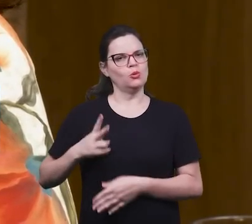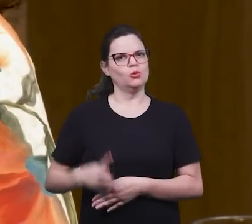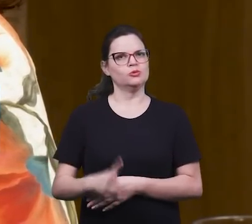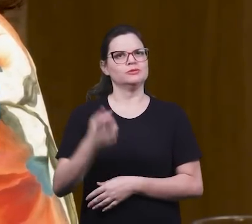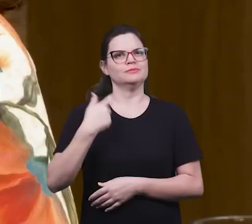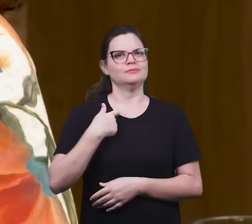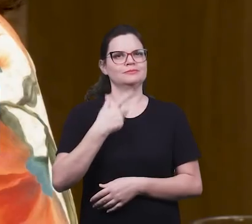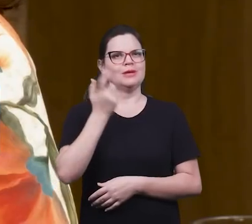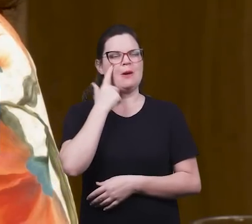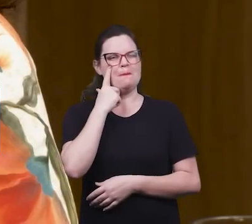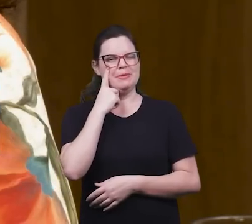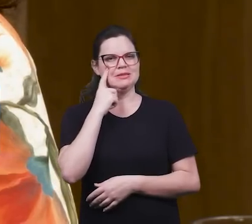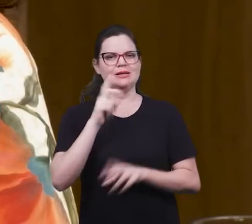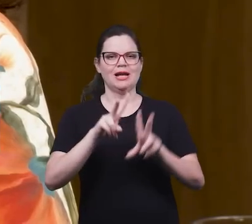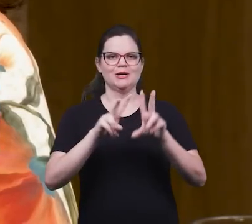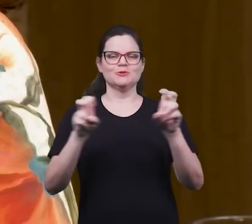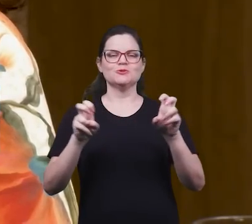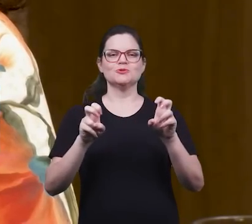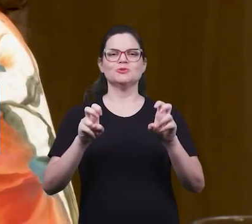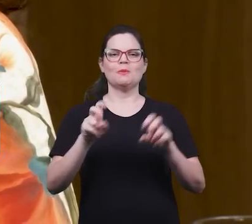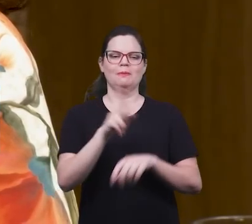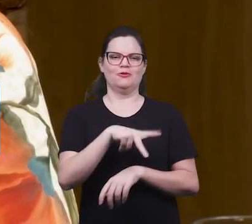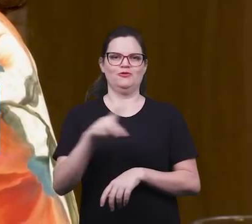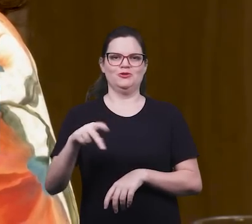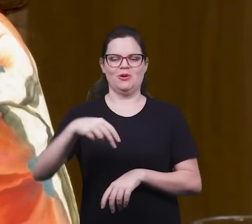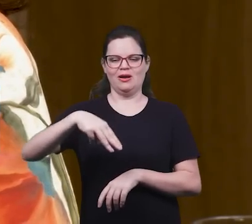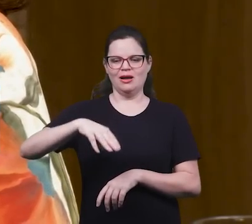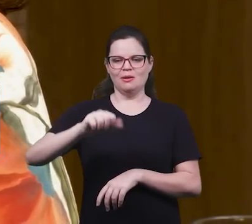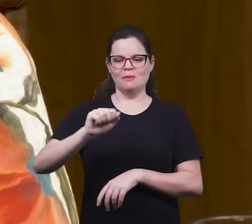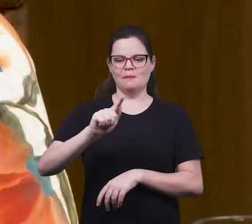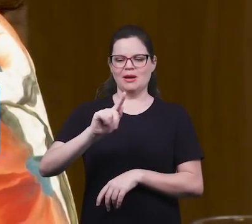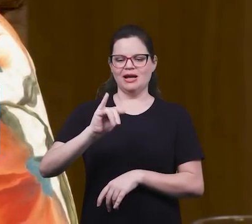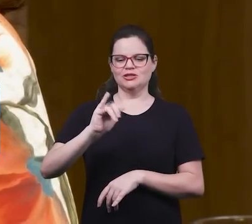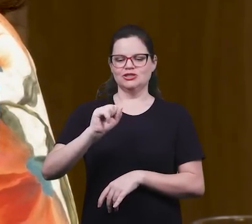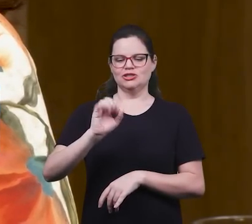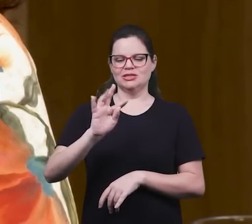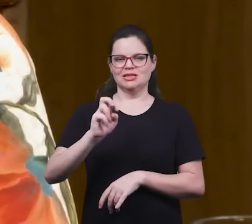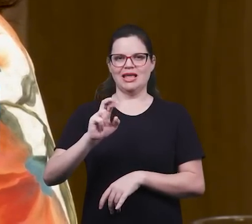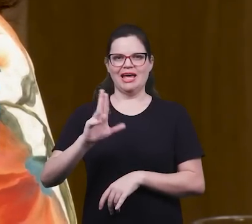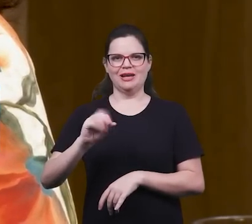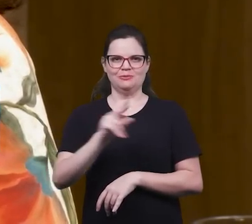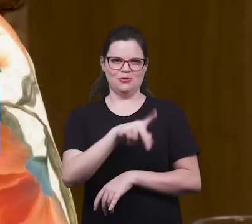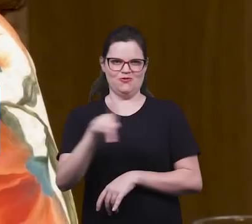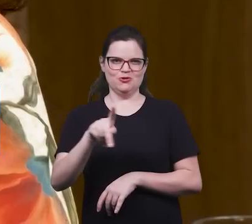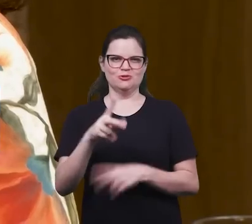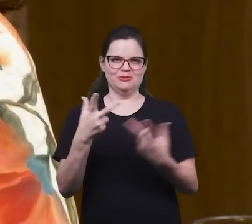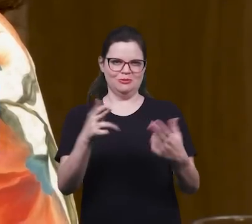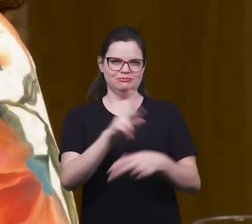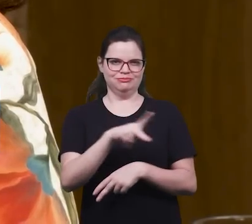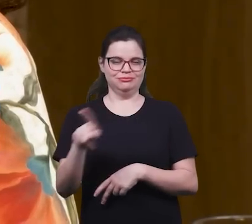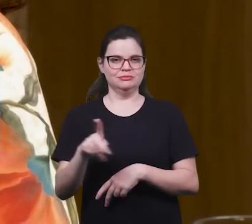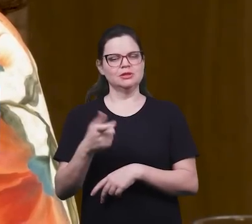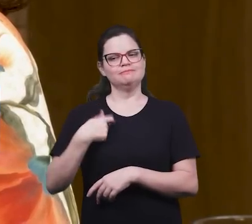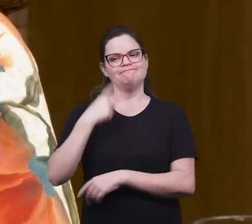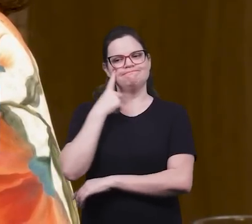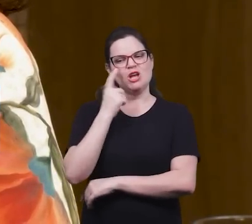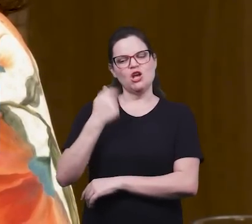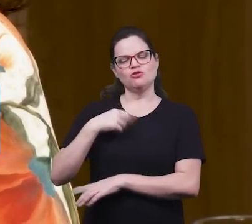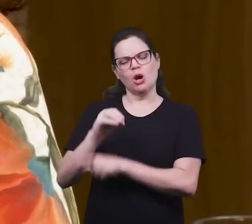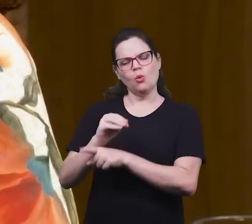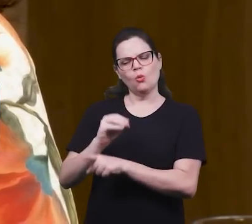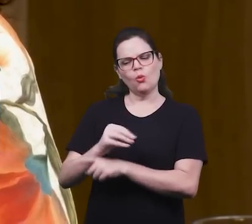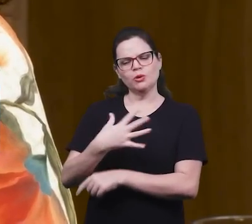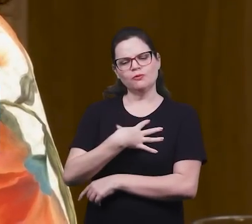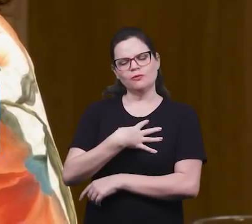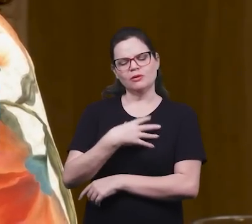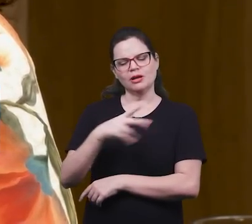nessa carreira, né, no magistério, né? Eu tinha os irmãos menores, eu ajudava a cuidar dos irmãos menores, já tinha jeito com criança, né? Então eu pensei em fazer o magistério.